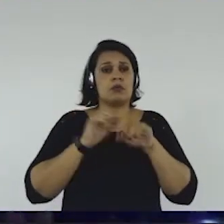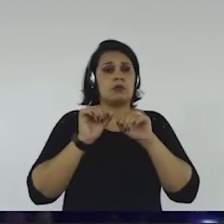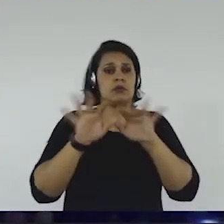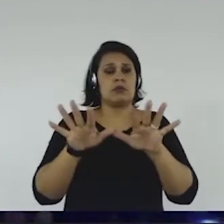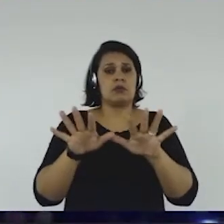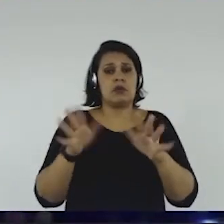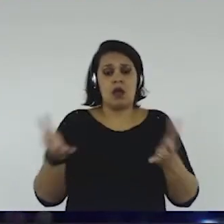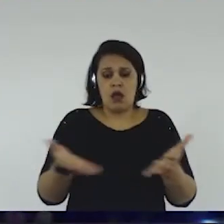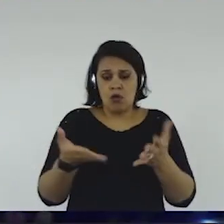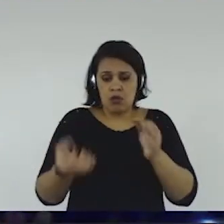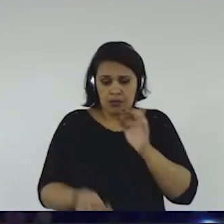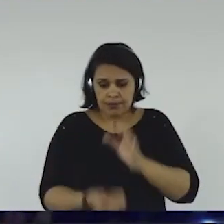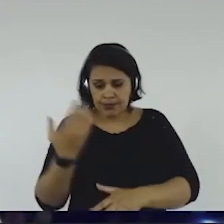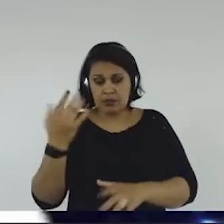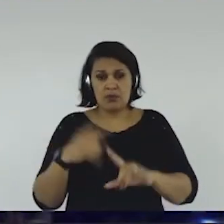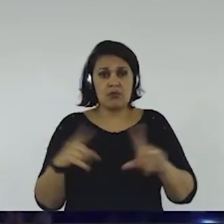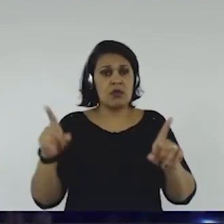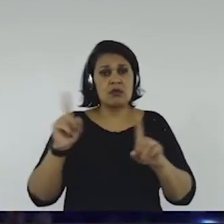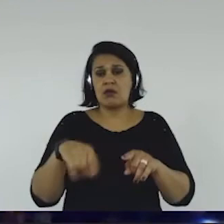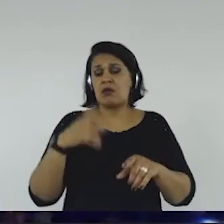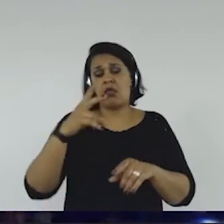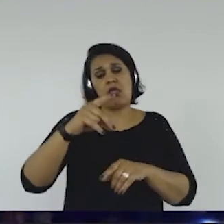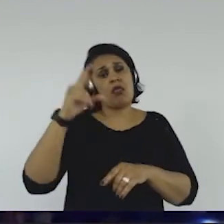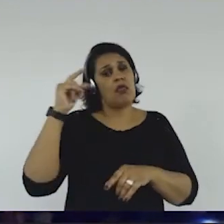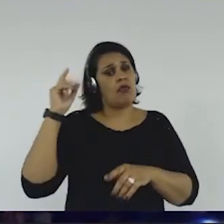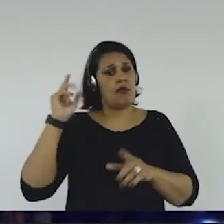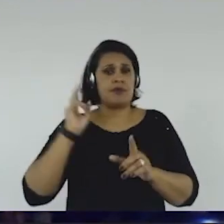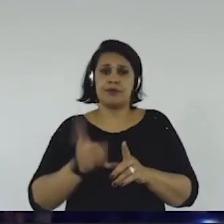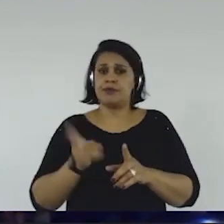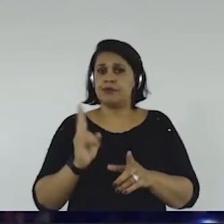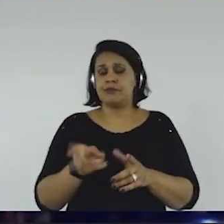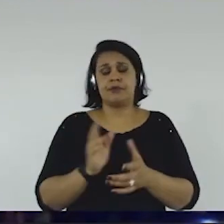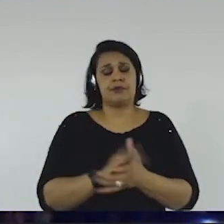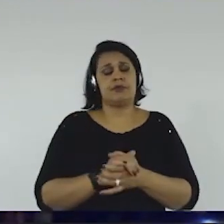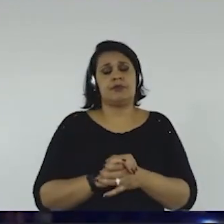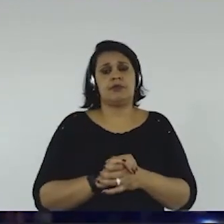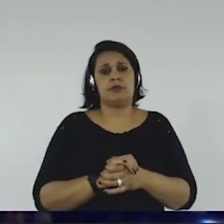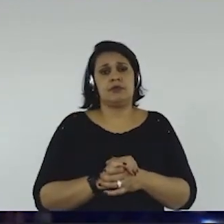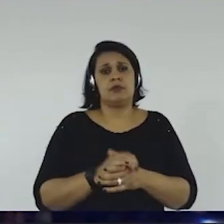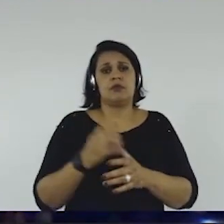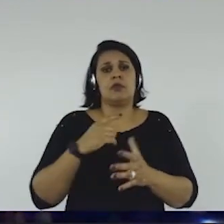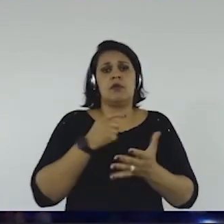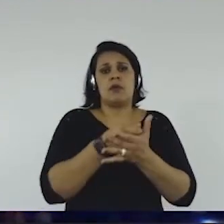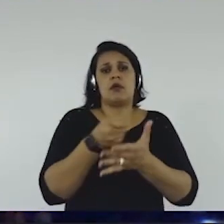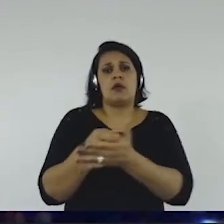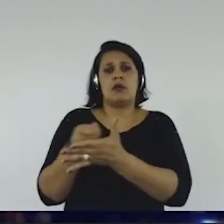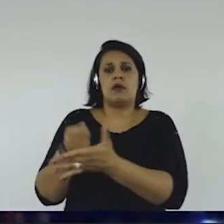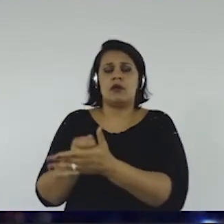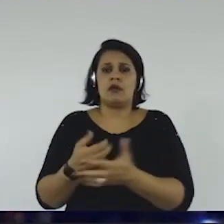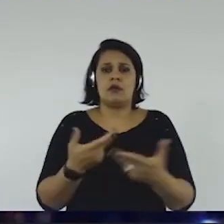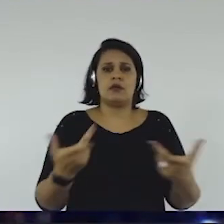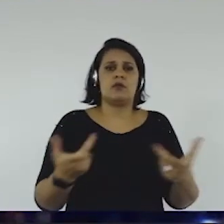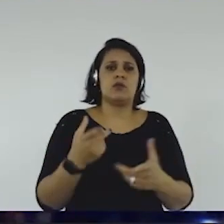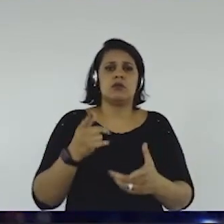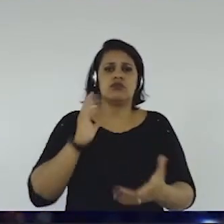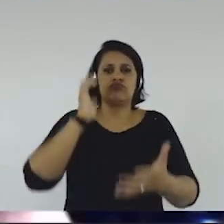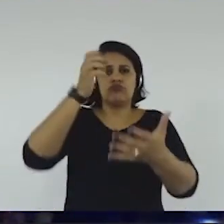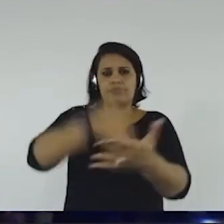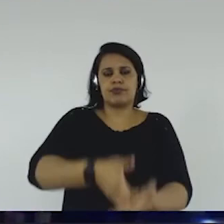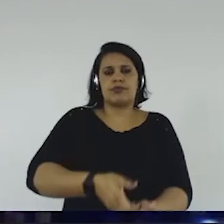agora, mas ela é uma tendência. Né? Os pagamentos, de um modo geral, feitos de uma só vez,